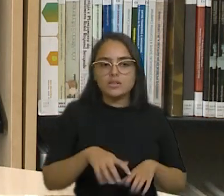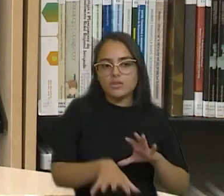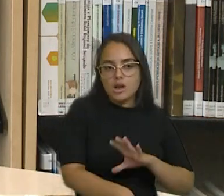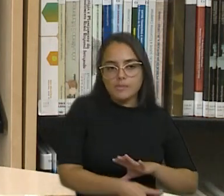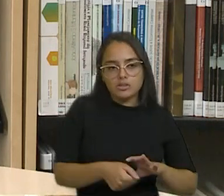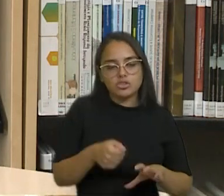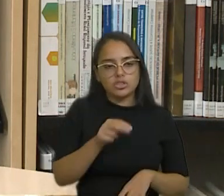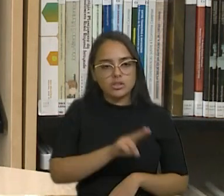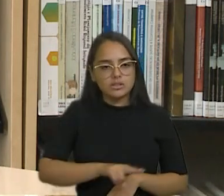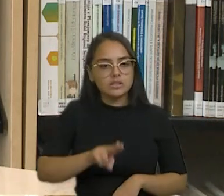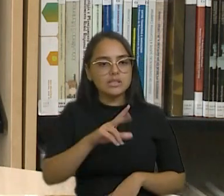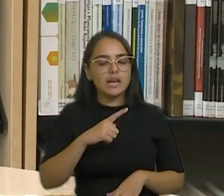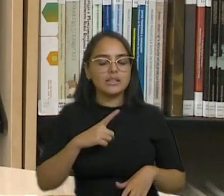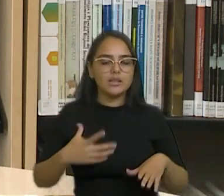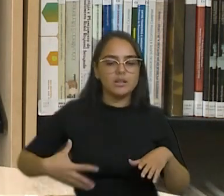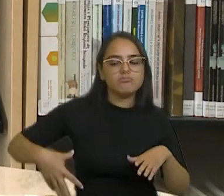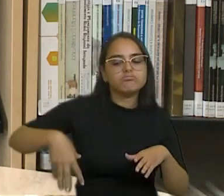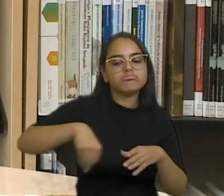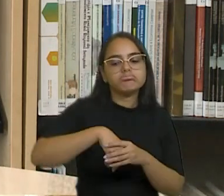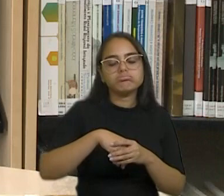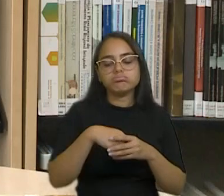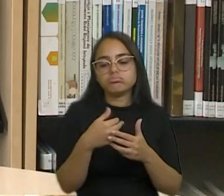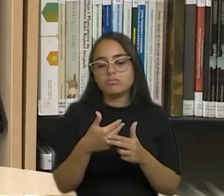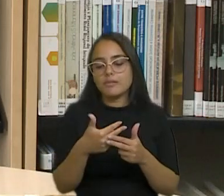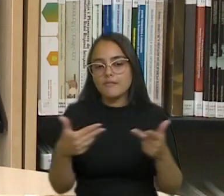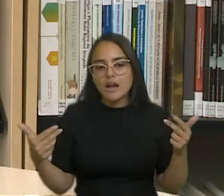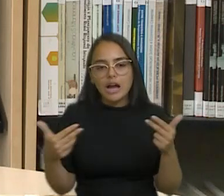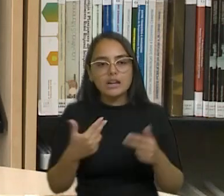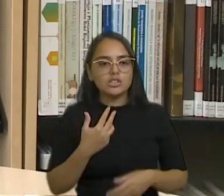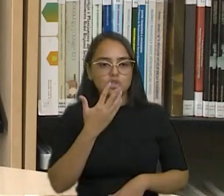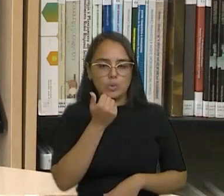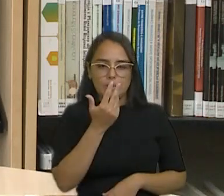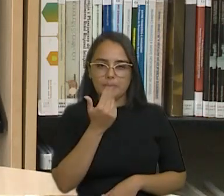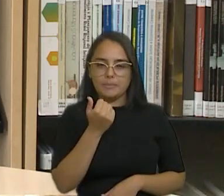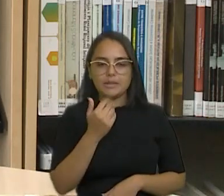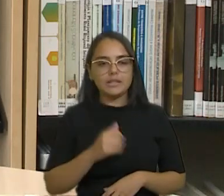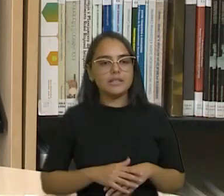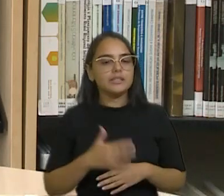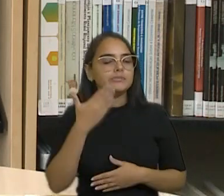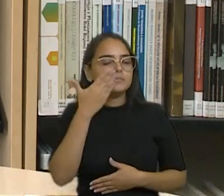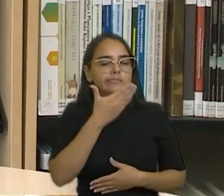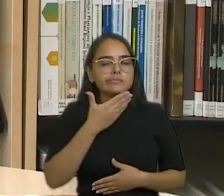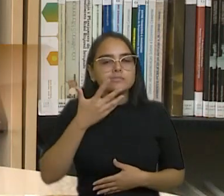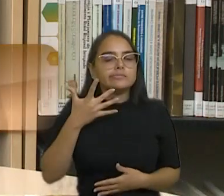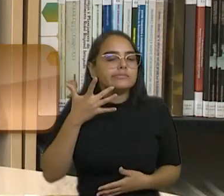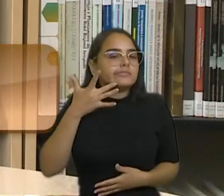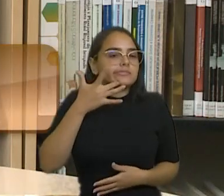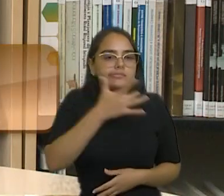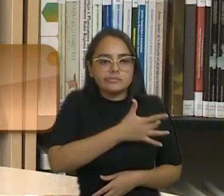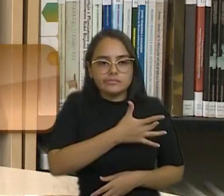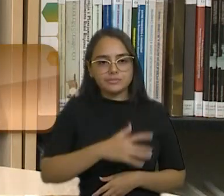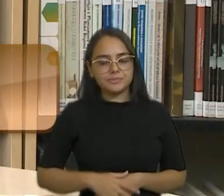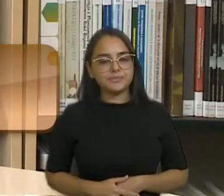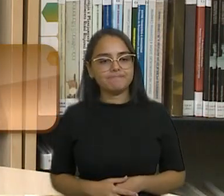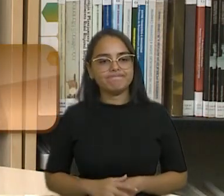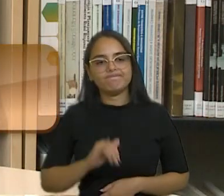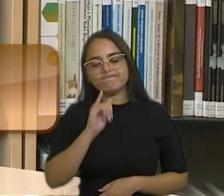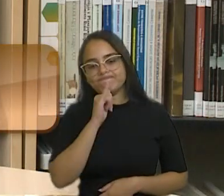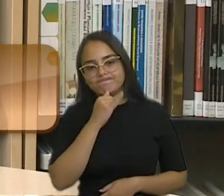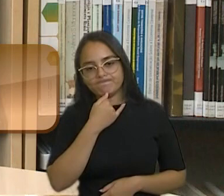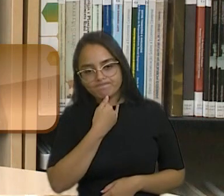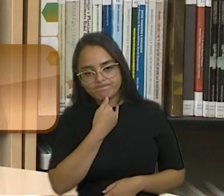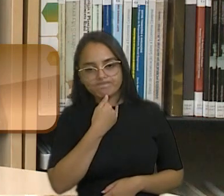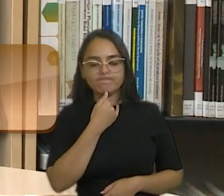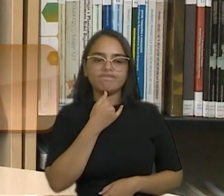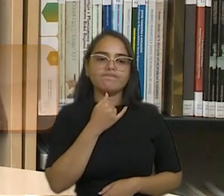um conjunto de iguarias, assim, de um valor gastronômico fantástico, saborosíssimos. E, infelizmente,